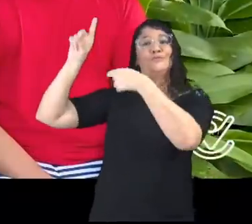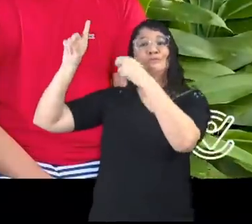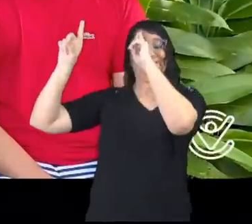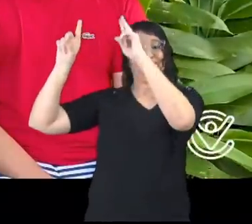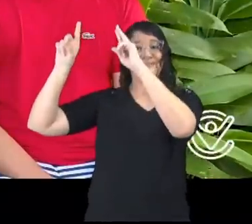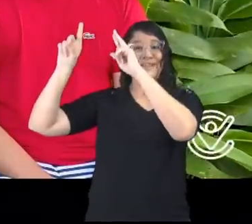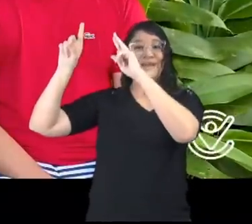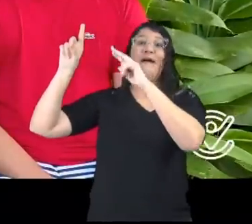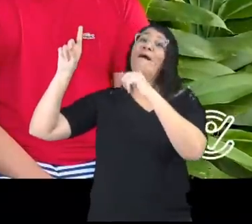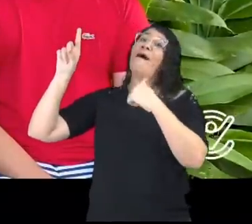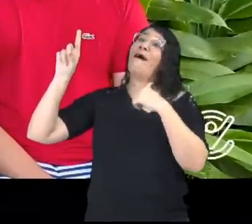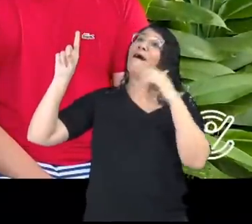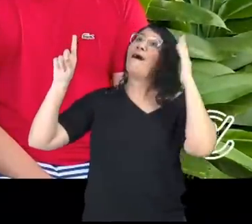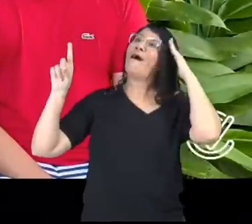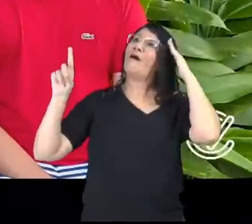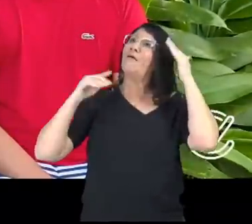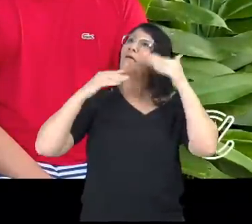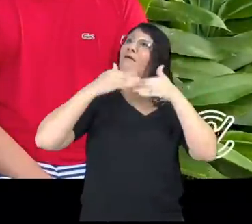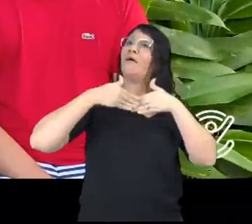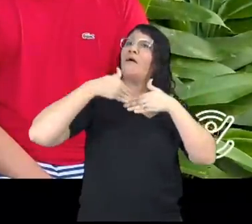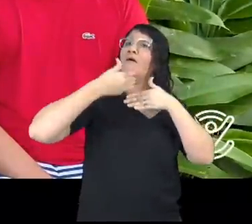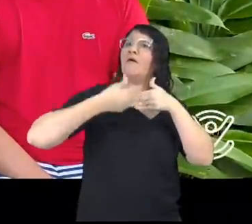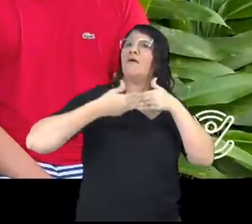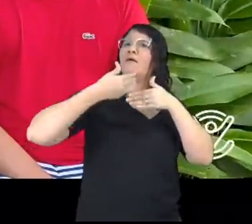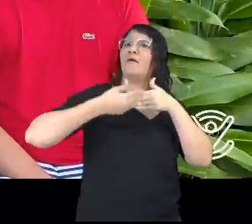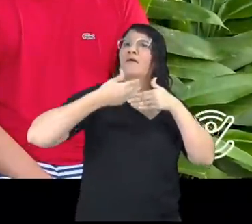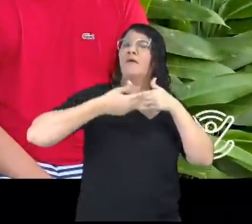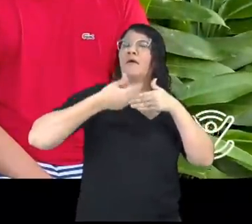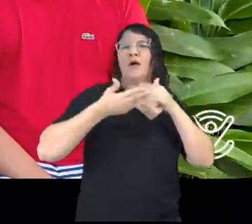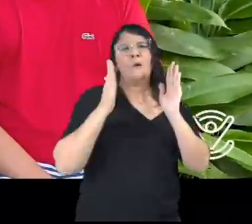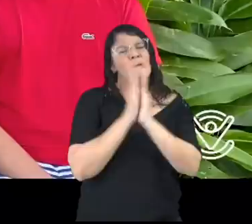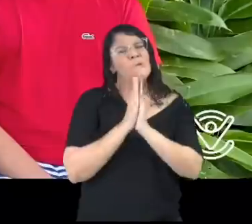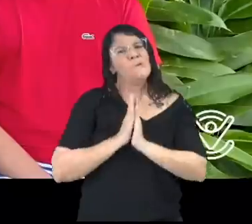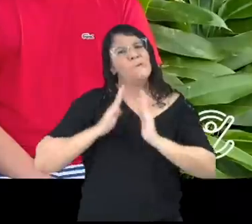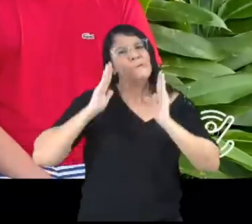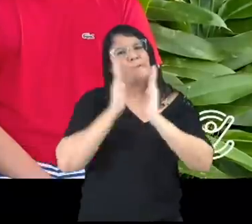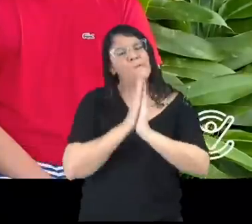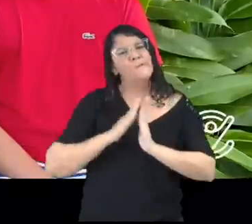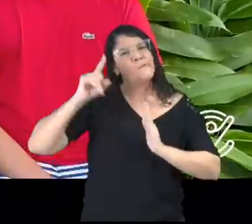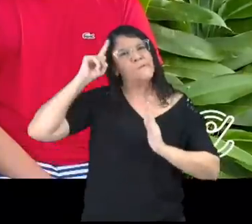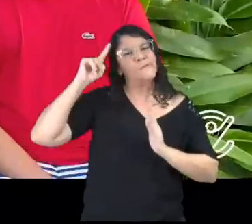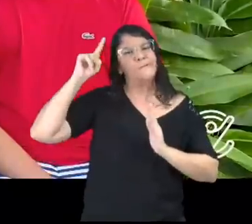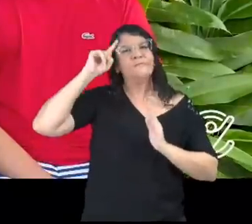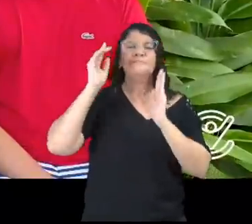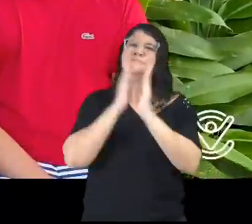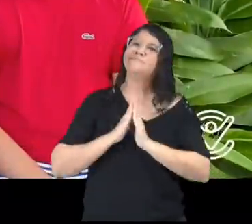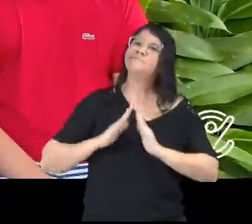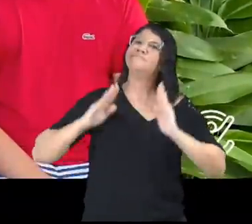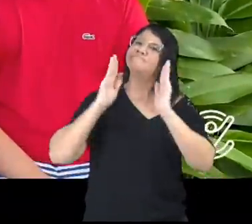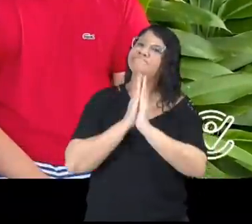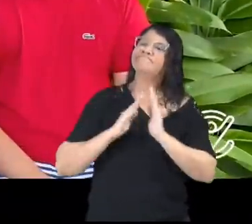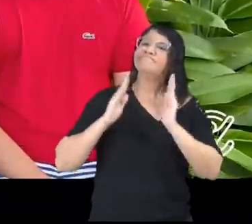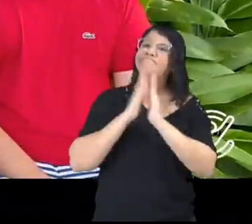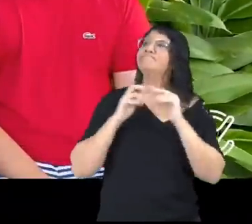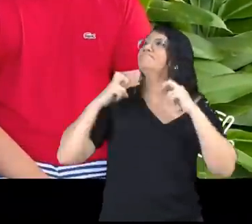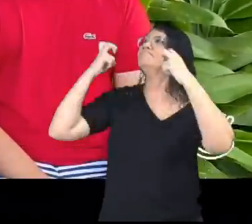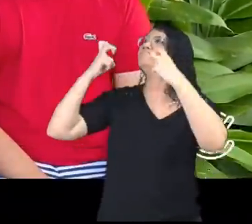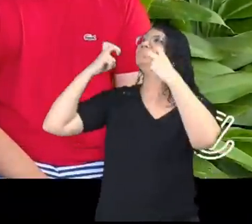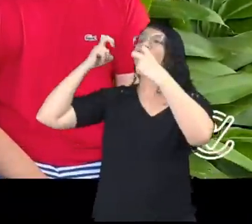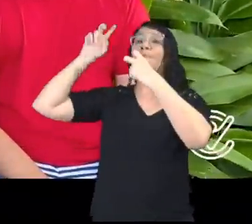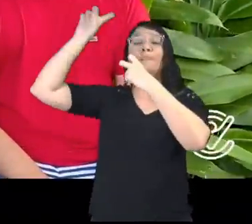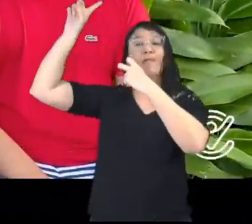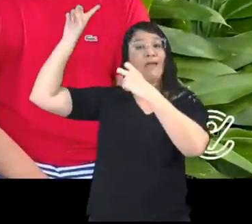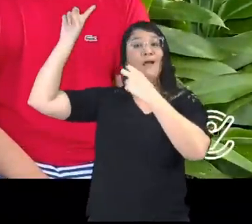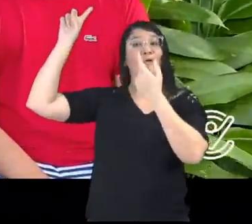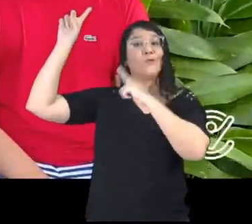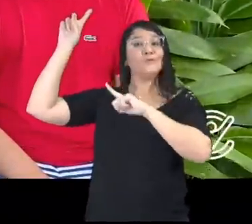amados, eu sei que após vários dias de oração, de clamor a Deus, meu cunhado pôde finalmente receber